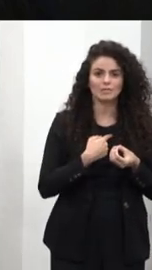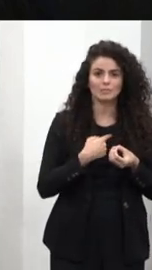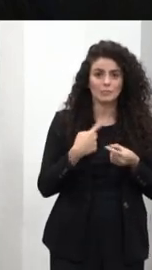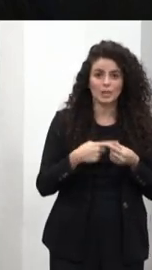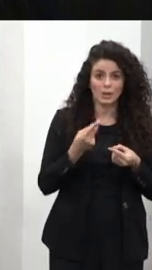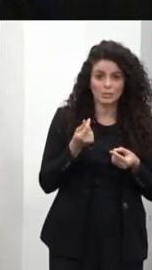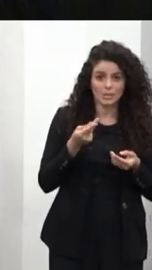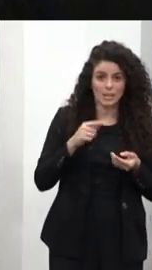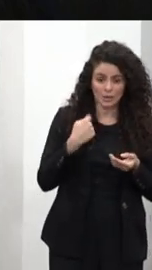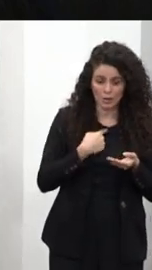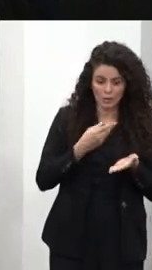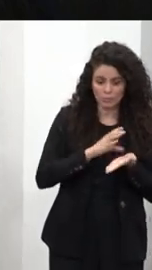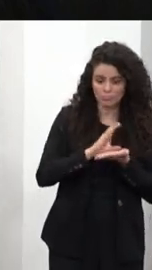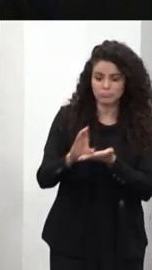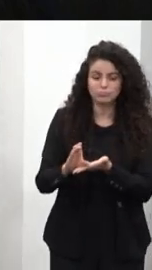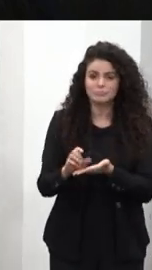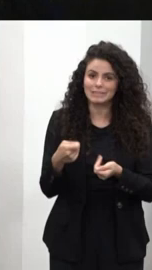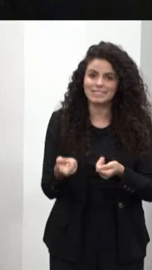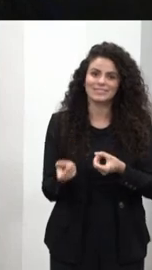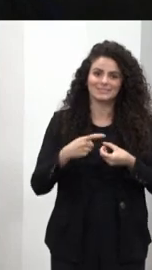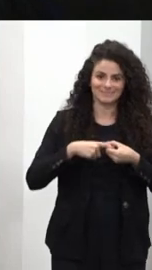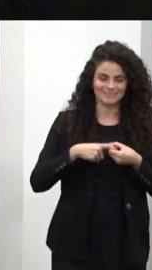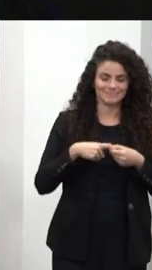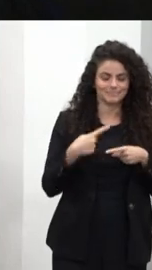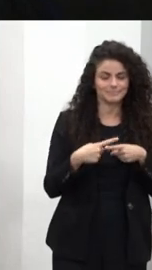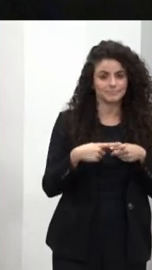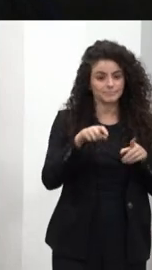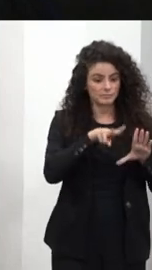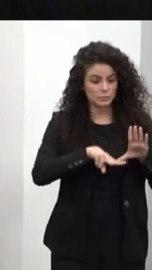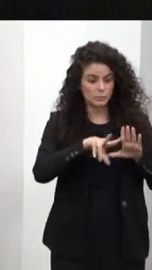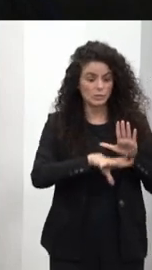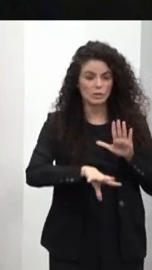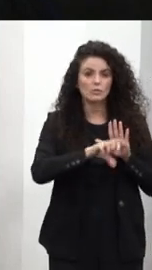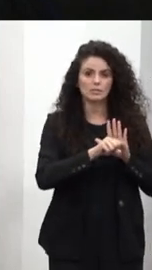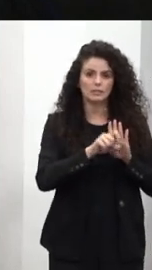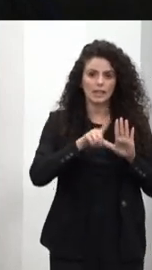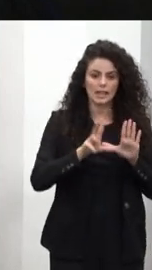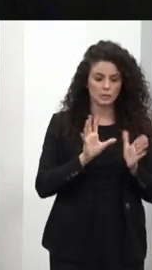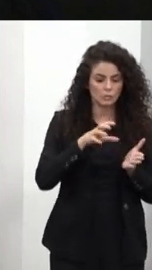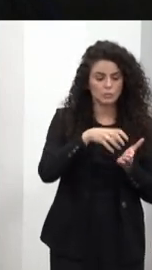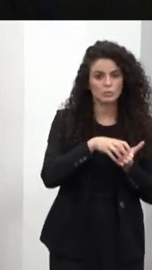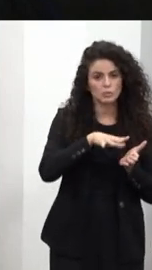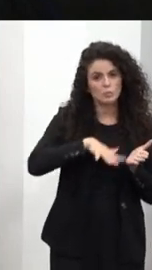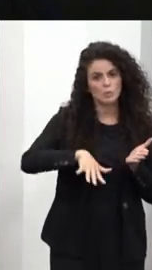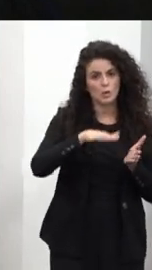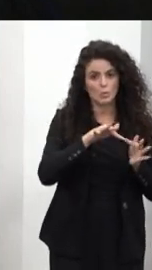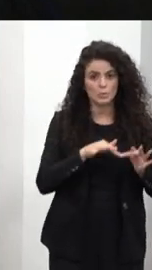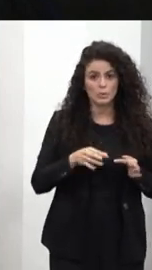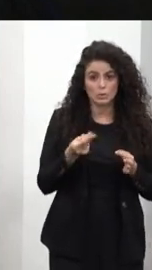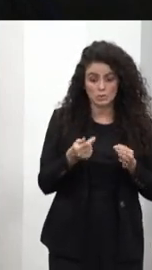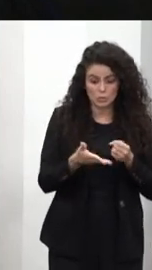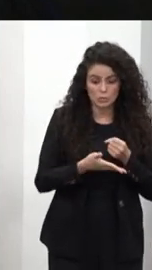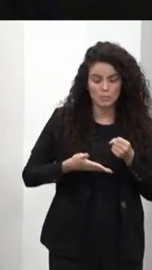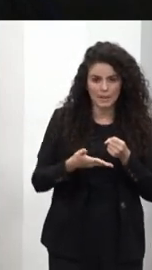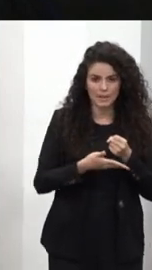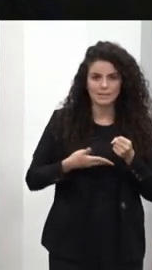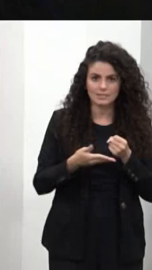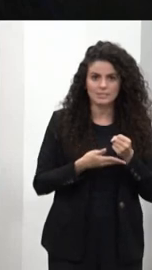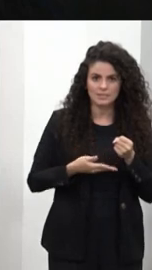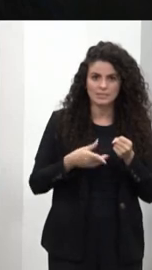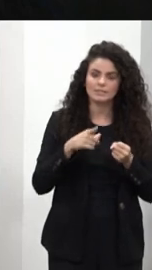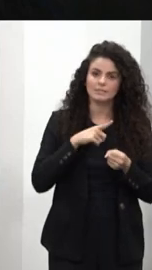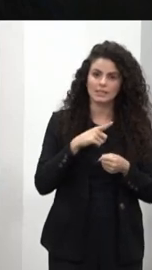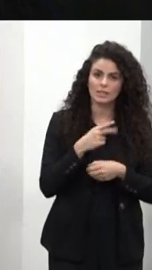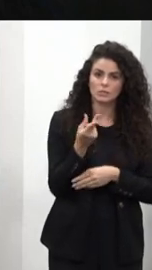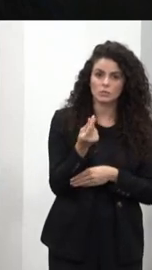nós na questão da audiovisual são os recursos do fundo setorial do audiovisual que para quem não sabe é abastecido com